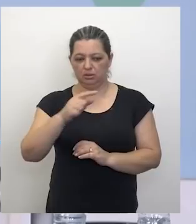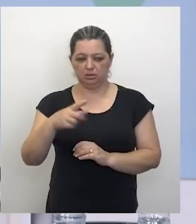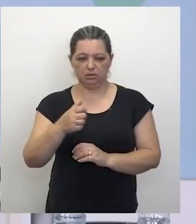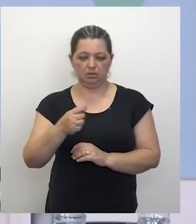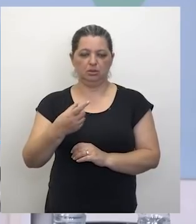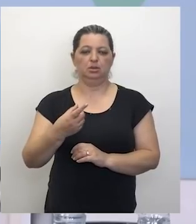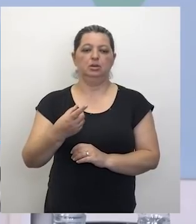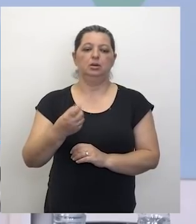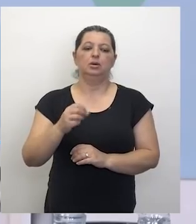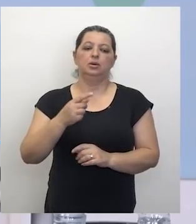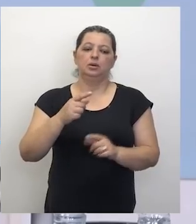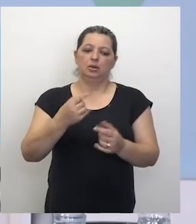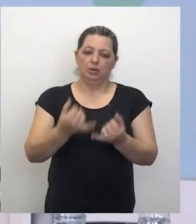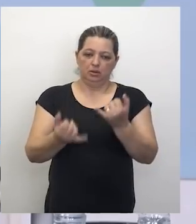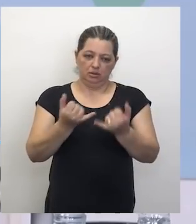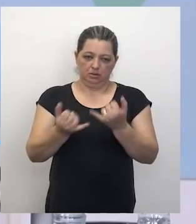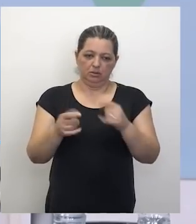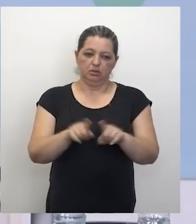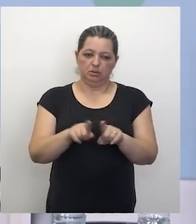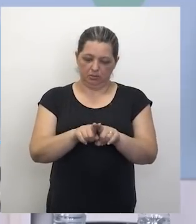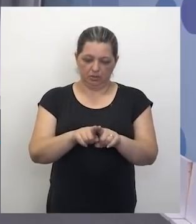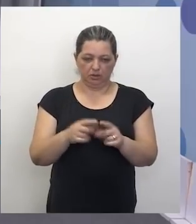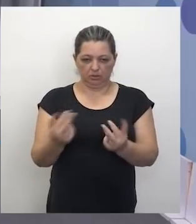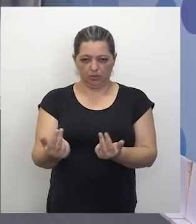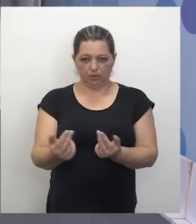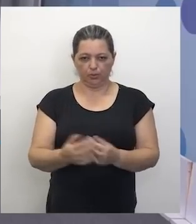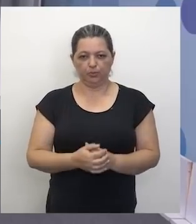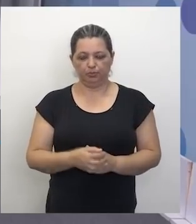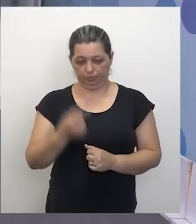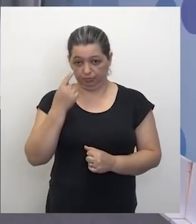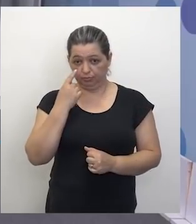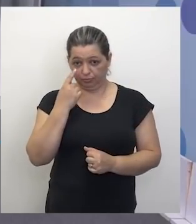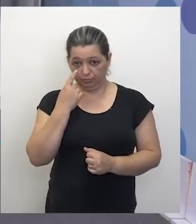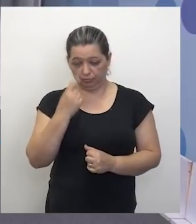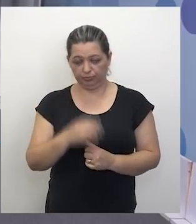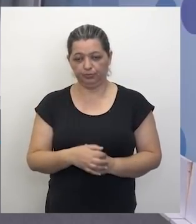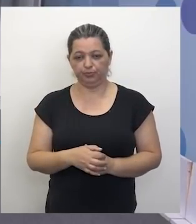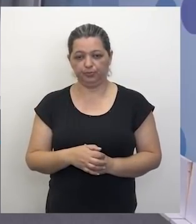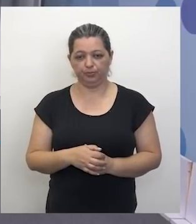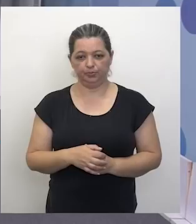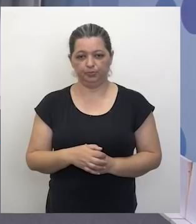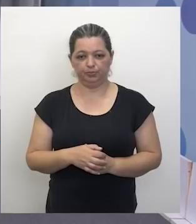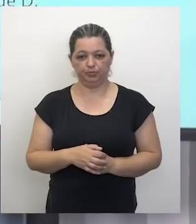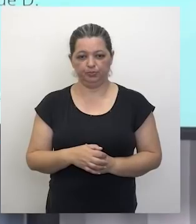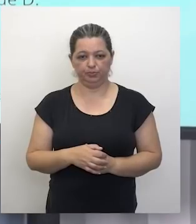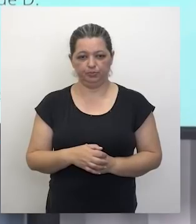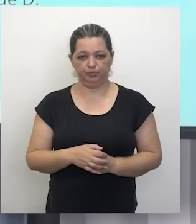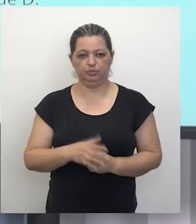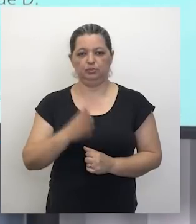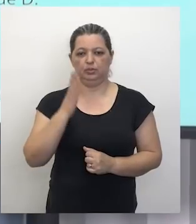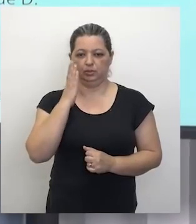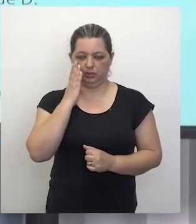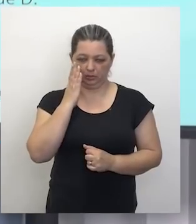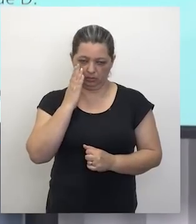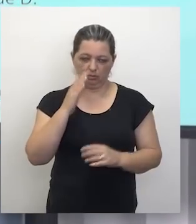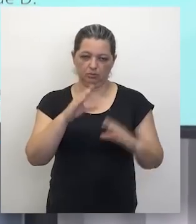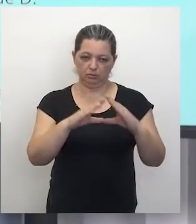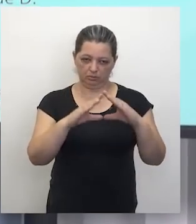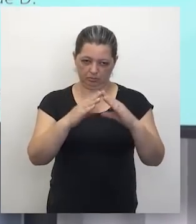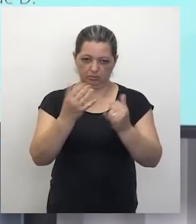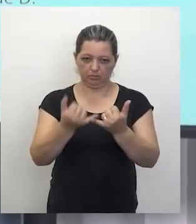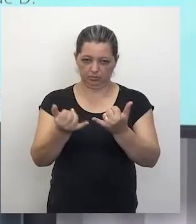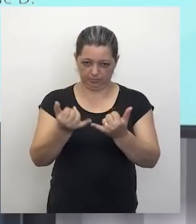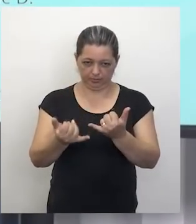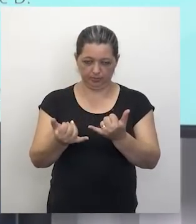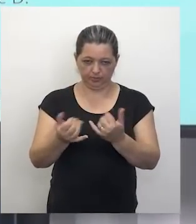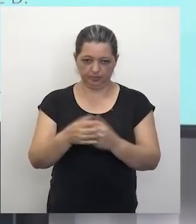1,5 também, Viviane. Então, vamos conferir? Veja, a gente já sabe que os triângulos são semelhantes.